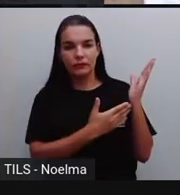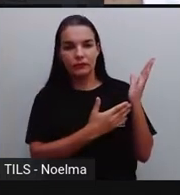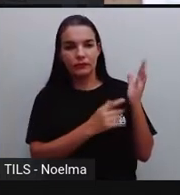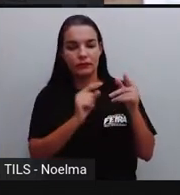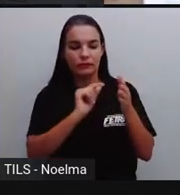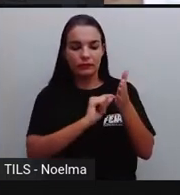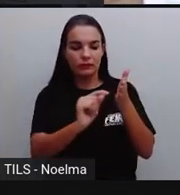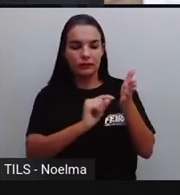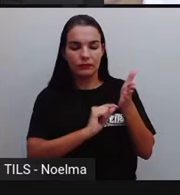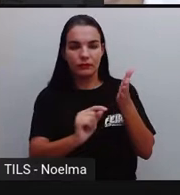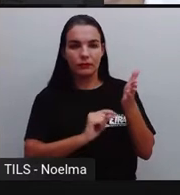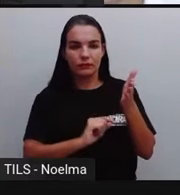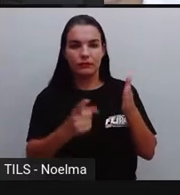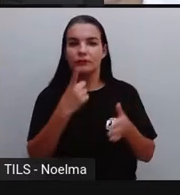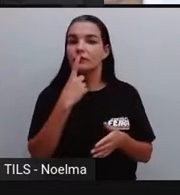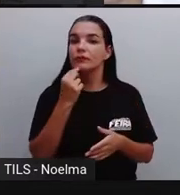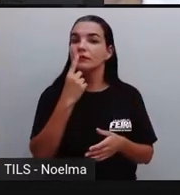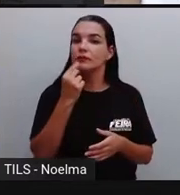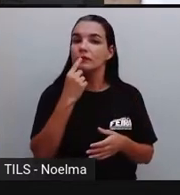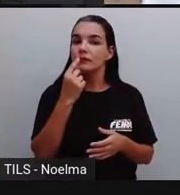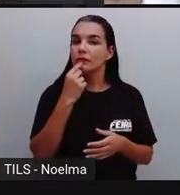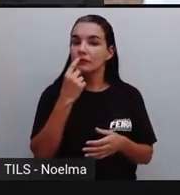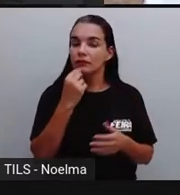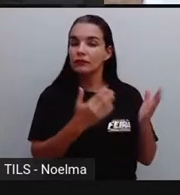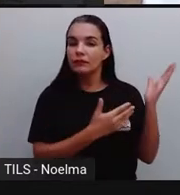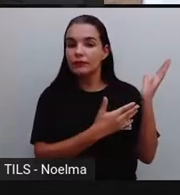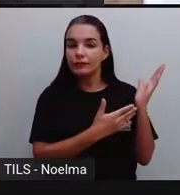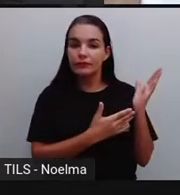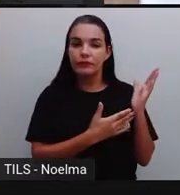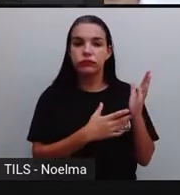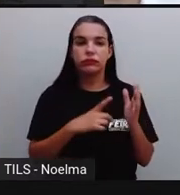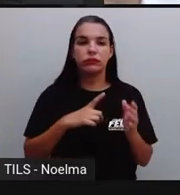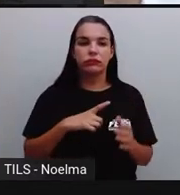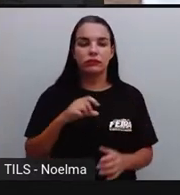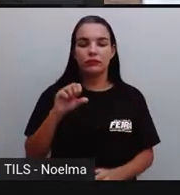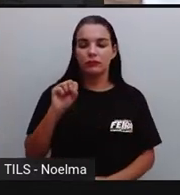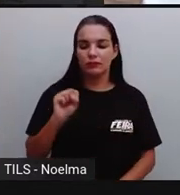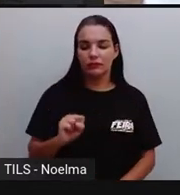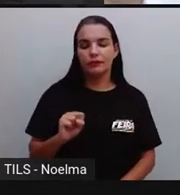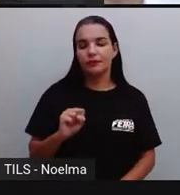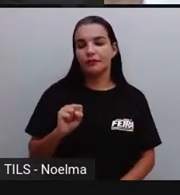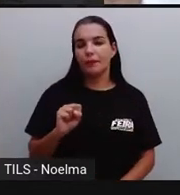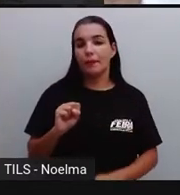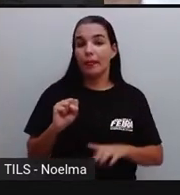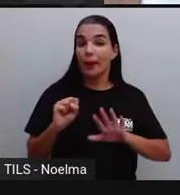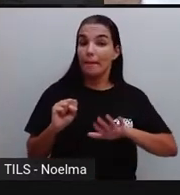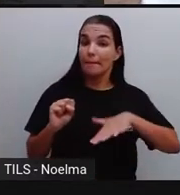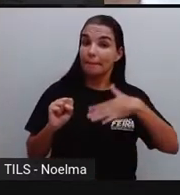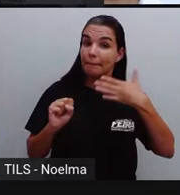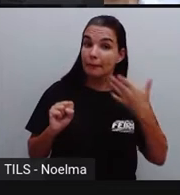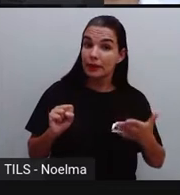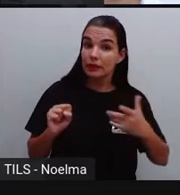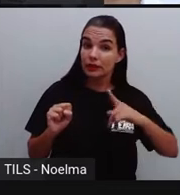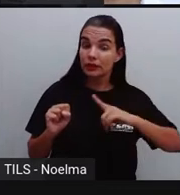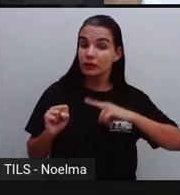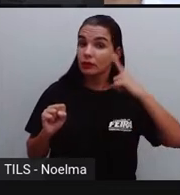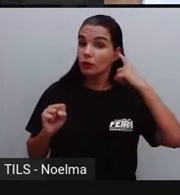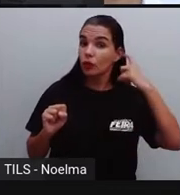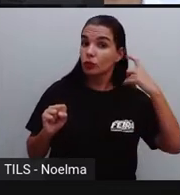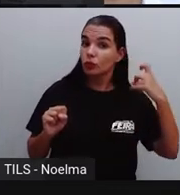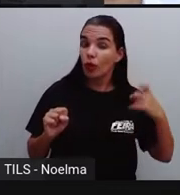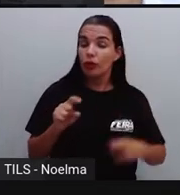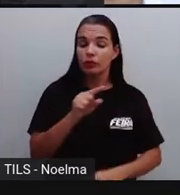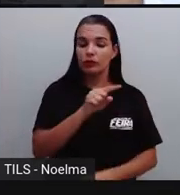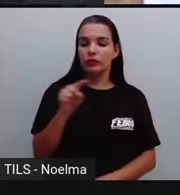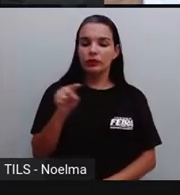anúncio que são escritas, né, com a letra si. No entanto, a letra si tem um